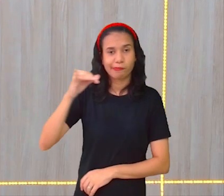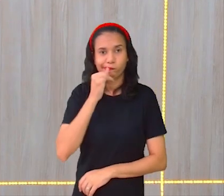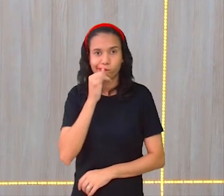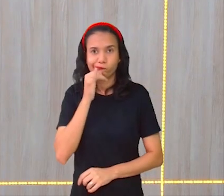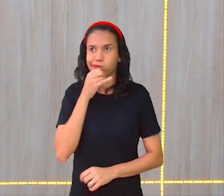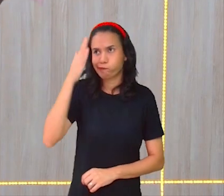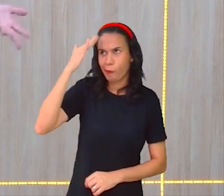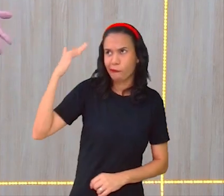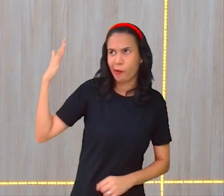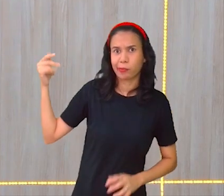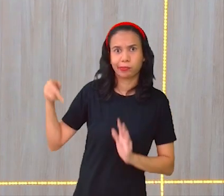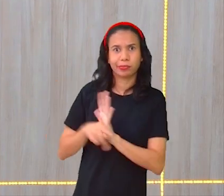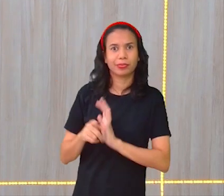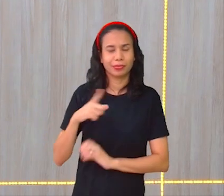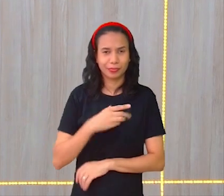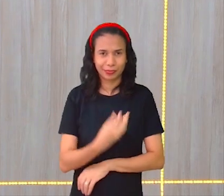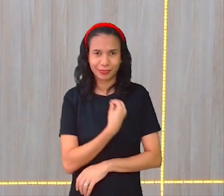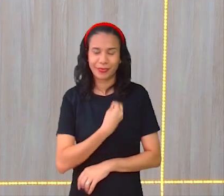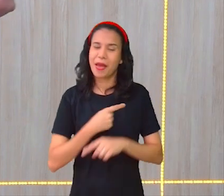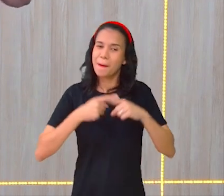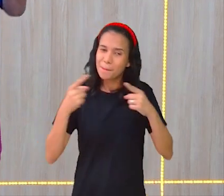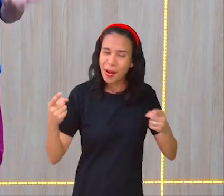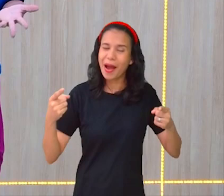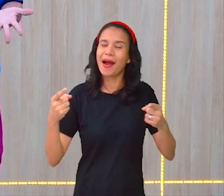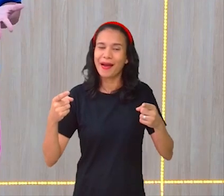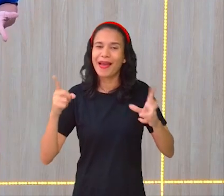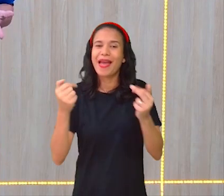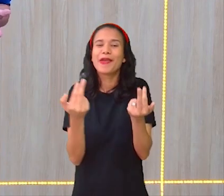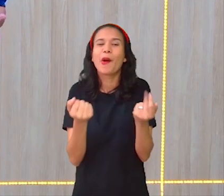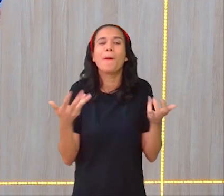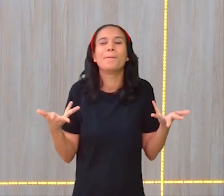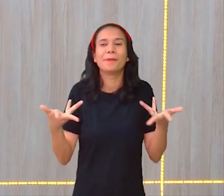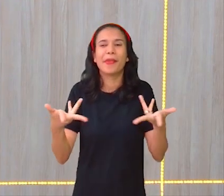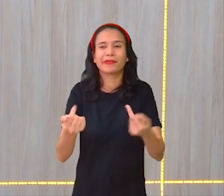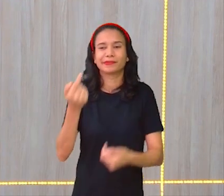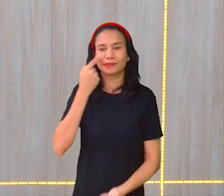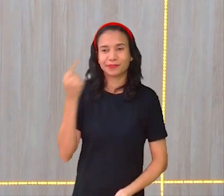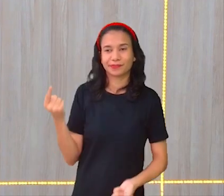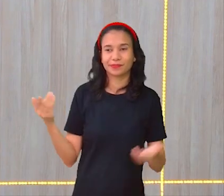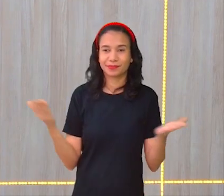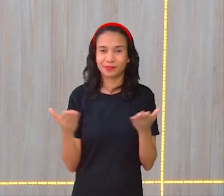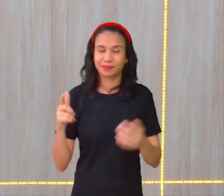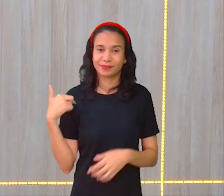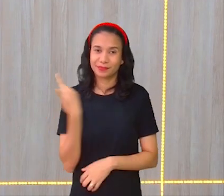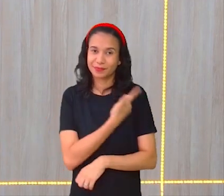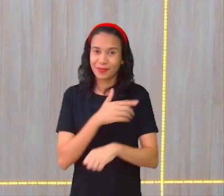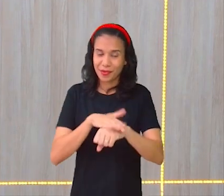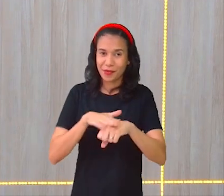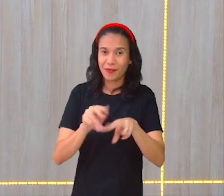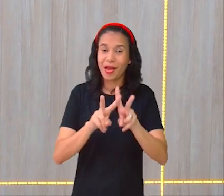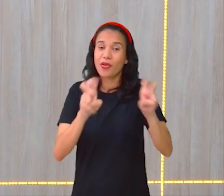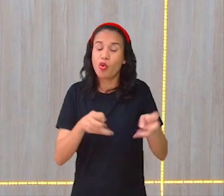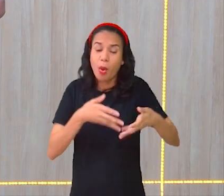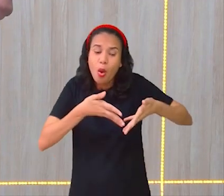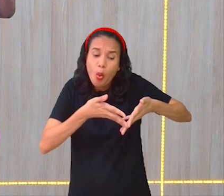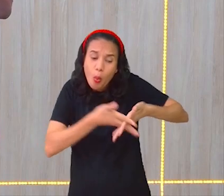artistas grandes do Renascimento. Mas as obras são igualmente maravilhosas. E agora a gente vai falar um pouquinho sobre o